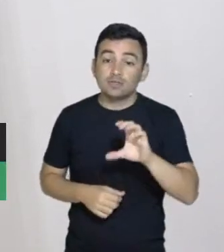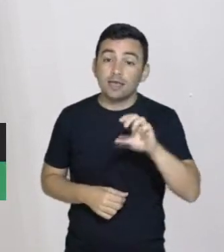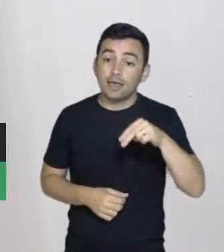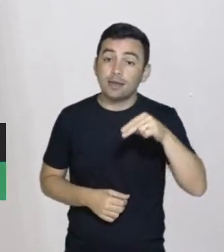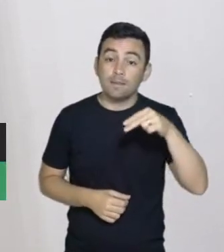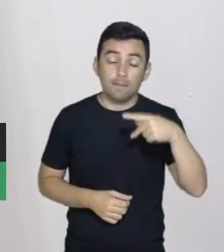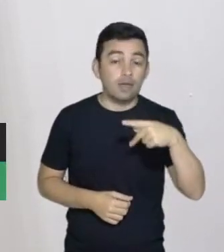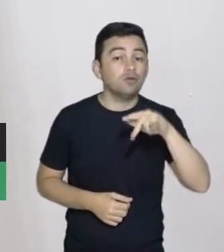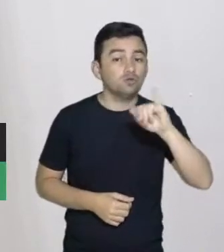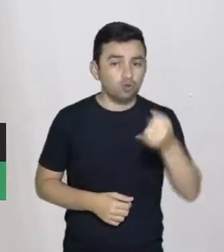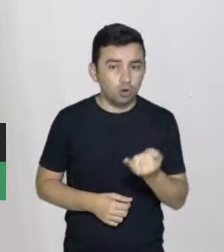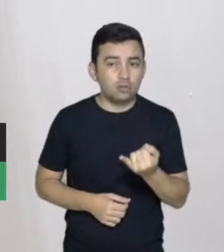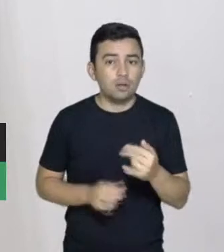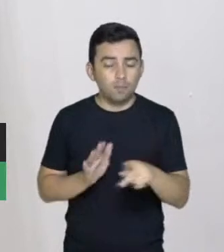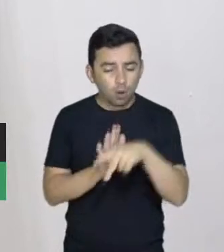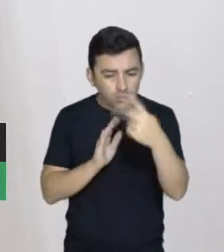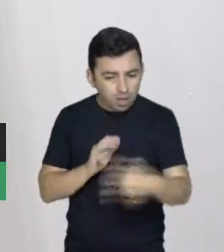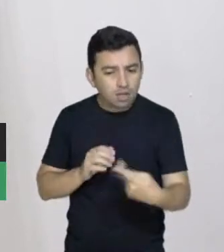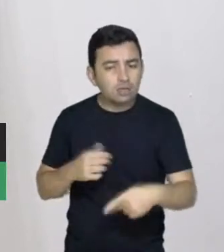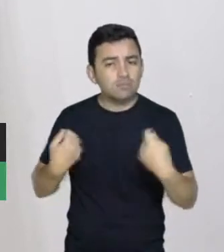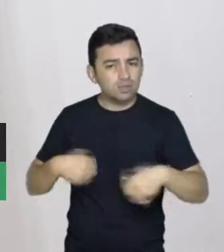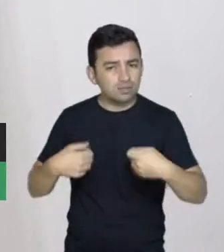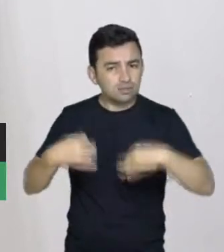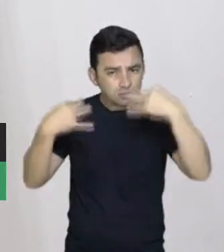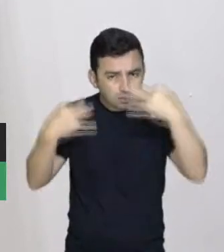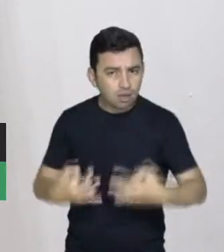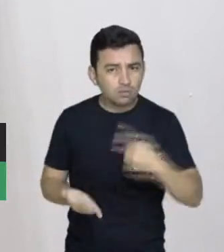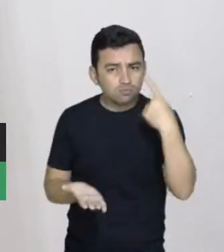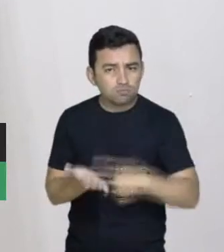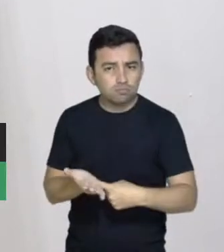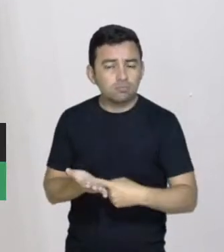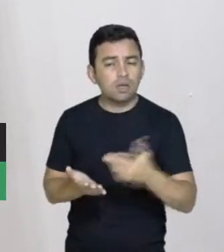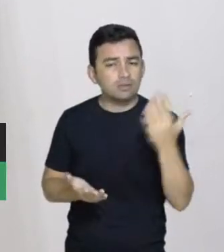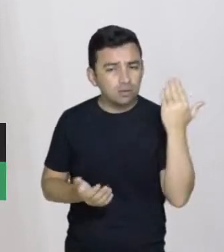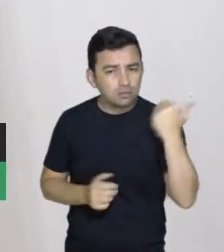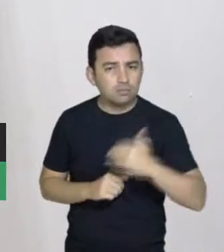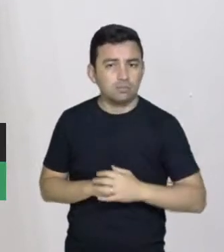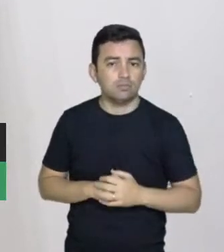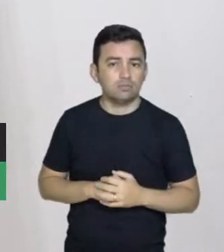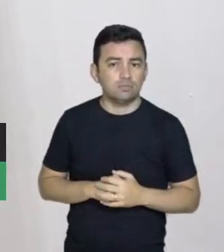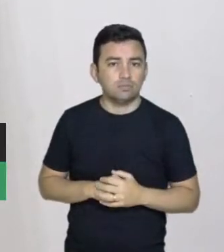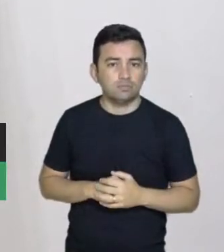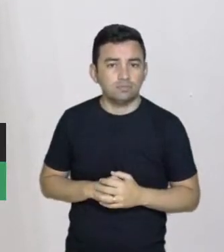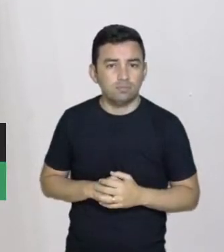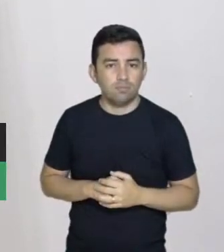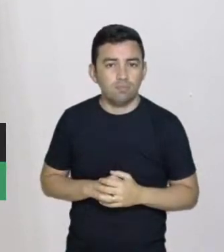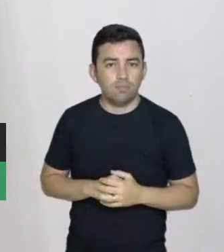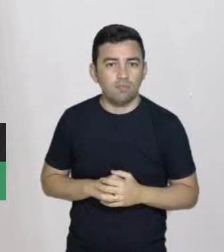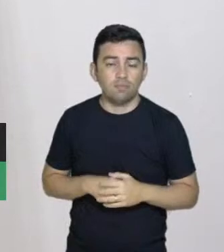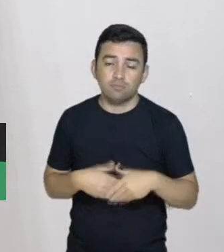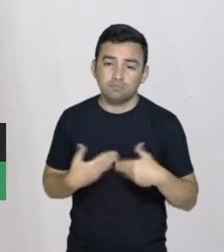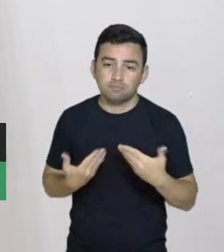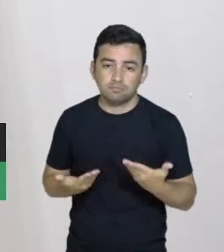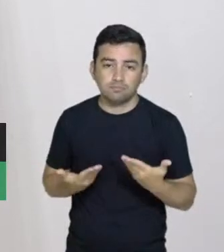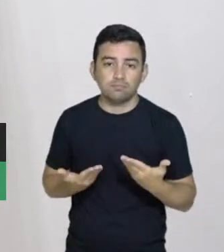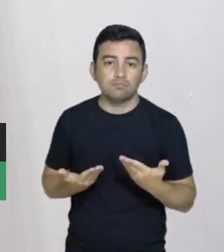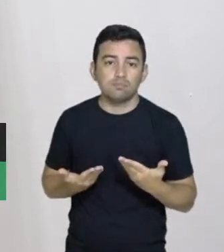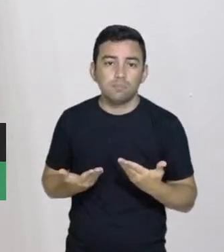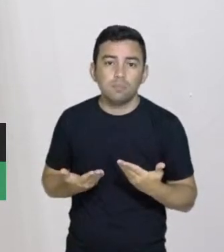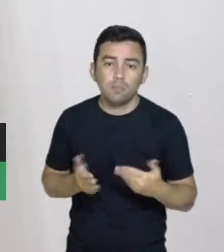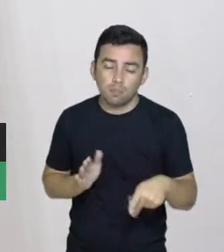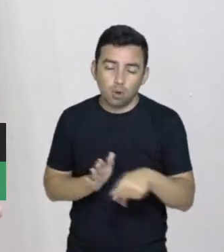Estado de Santa Catarina tem que valer naquilo que foi pactuado, naquilo que foi conveniado ou naquilo que está acordado na forma das